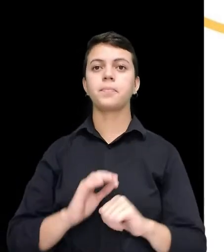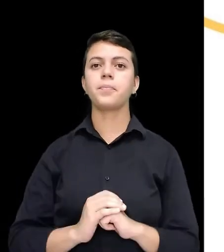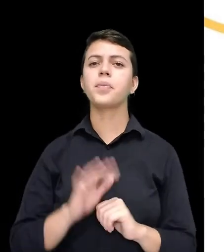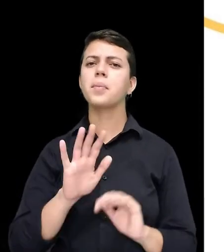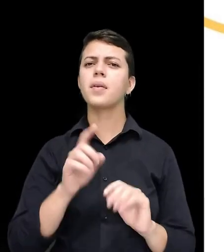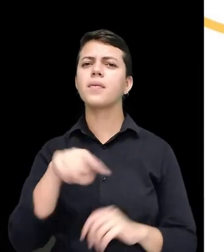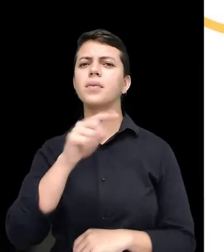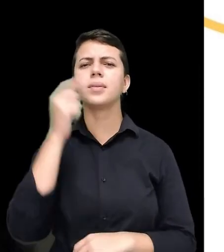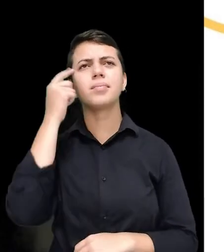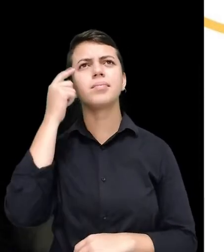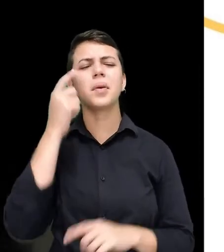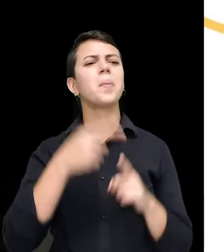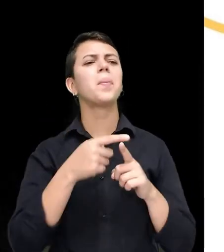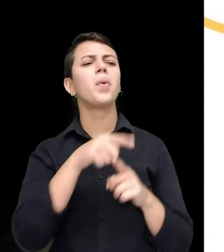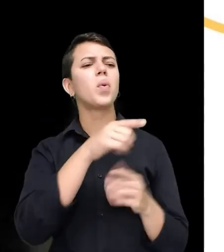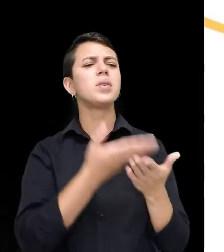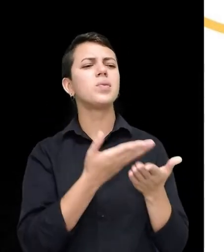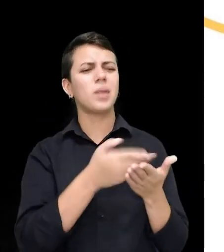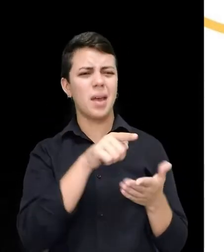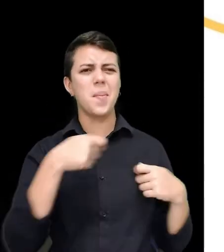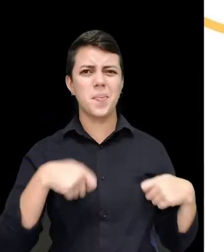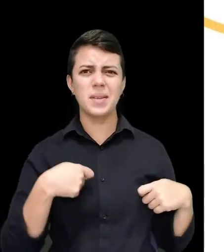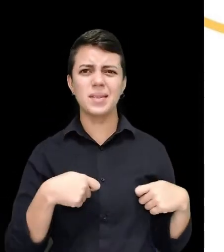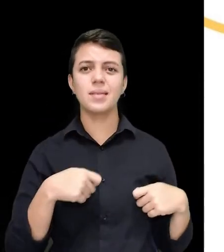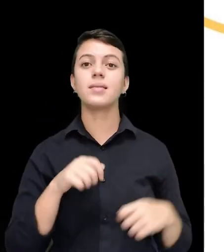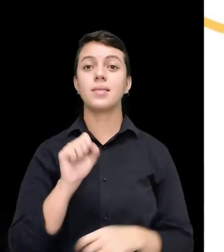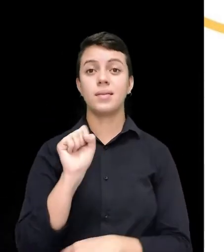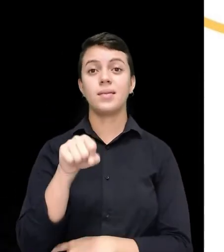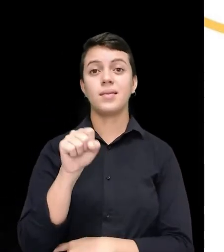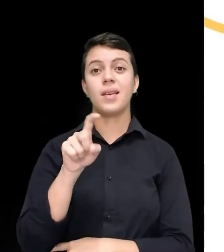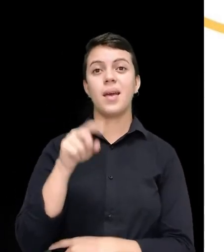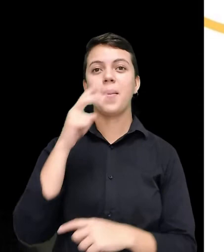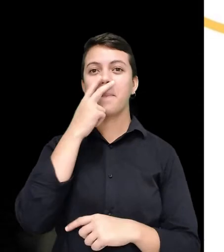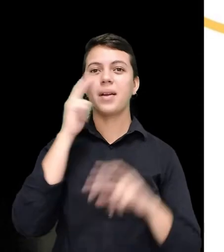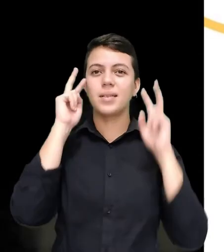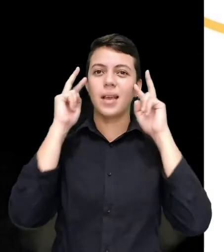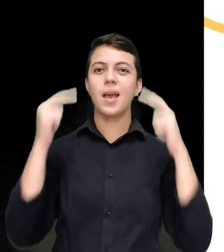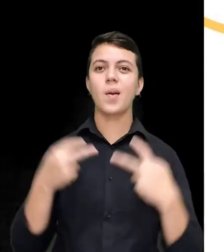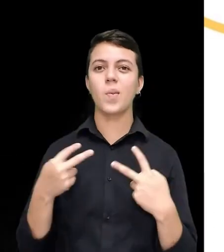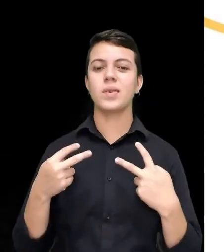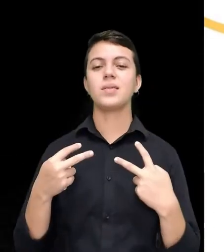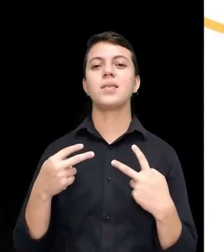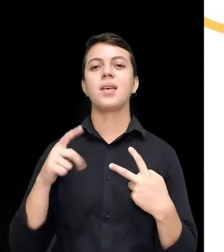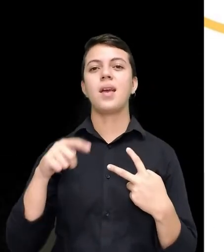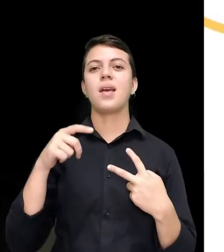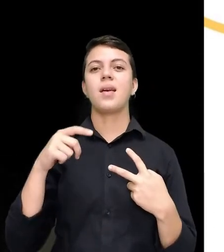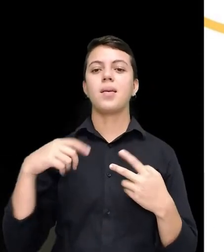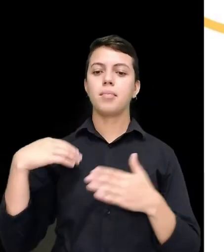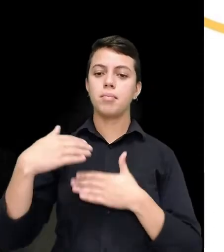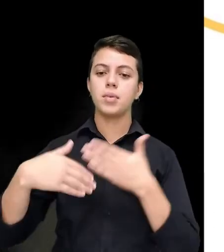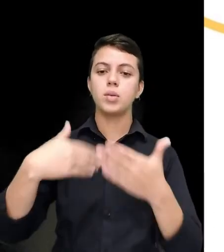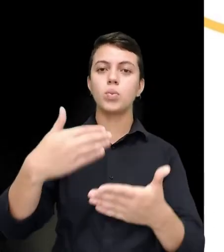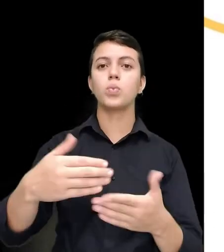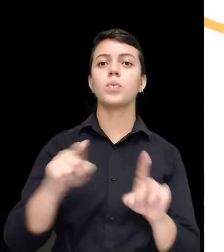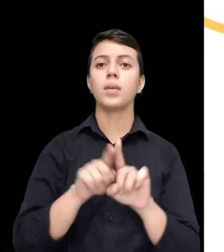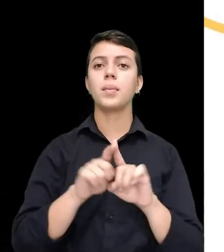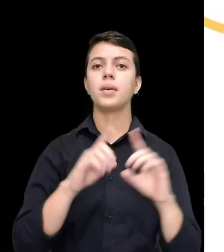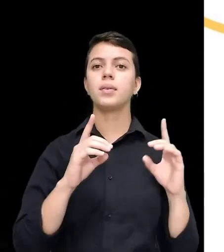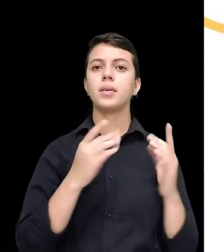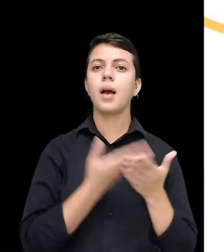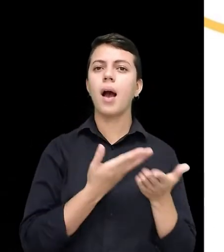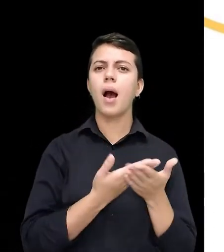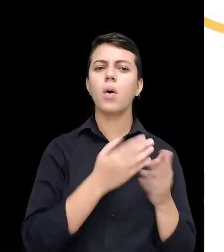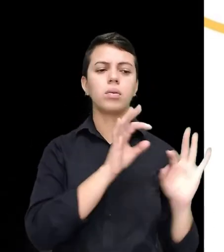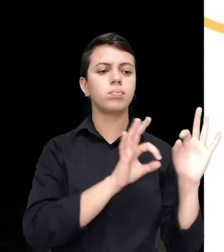essas tendências pedagógicas? É importante reconhecer como esse percurso de organização didática